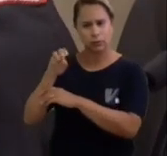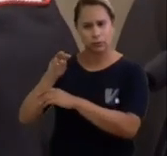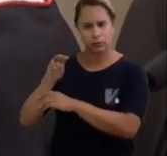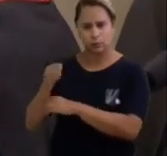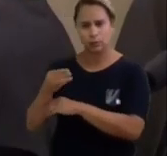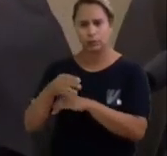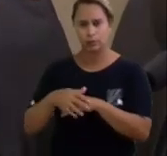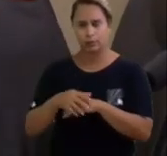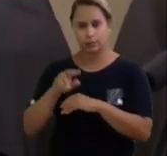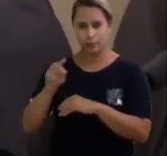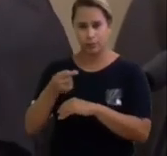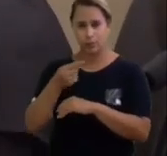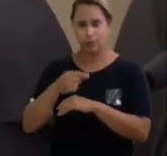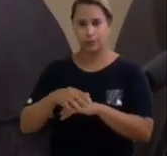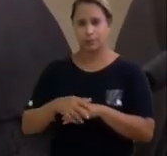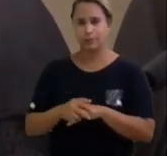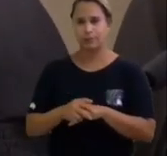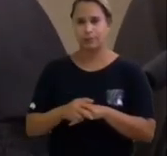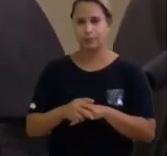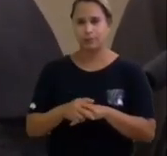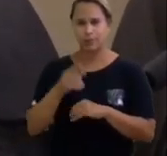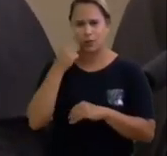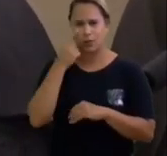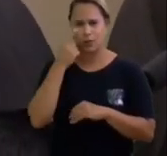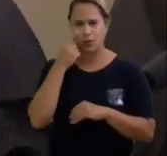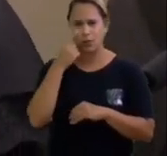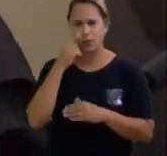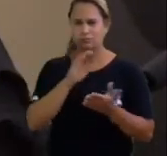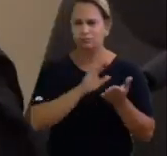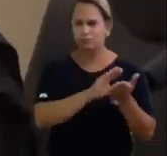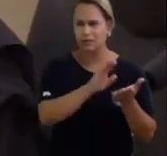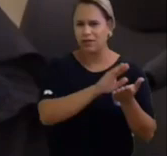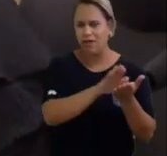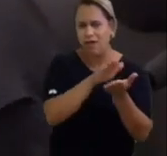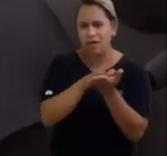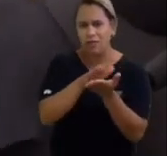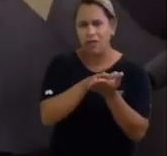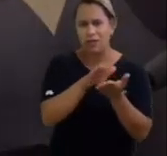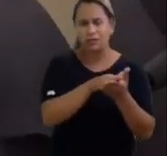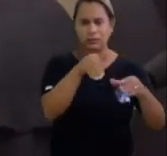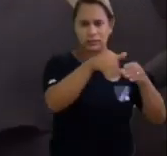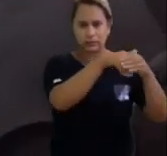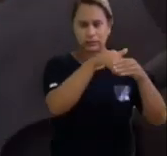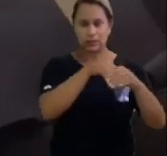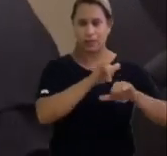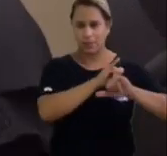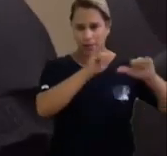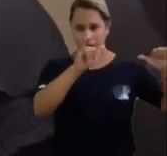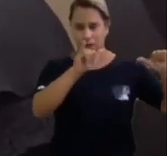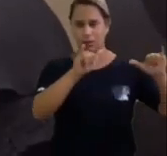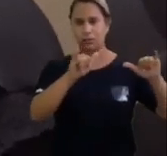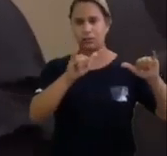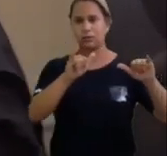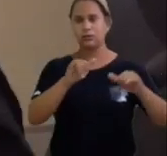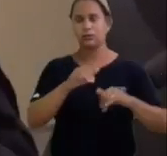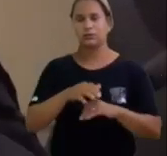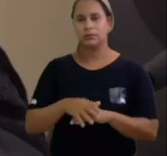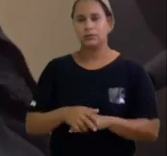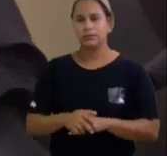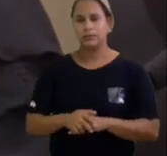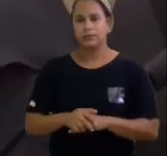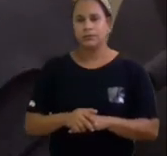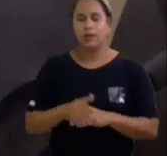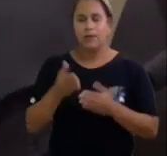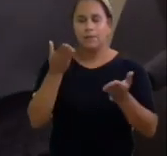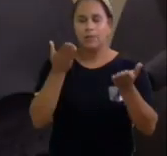Quando olhamos para as despesas de campanha, verificamos uma despesa de honorários de 815 mil. Então, para que se faça a proporcionalidade,